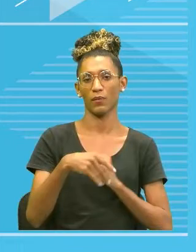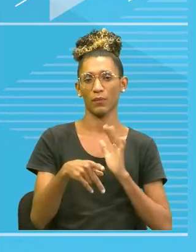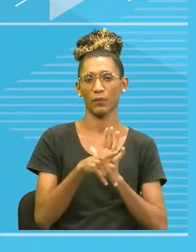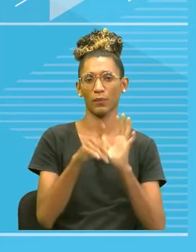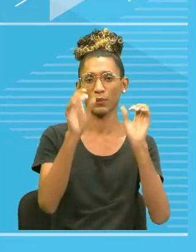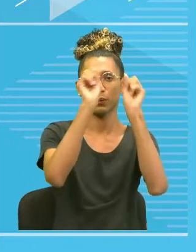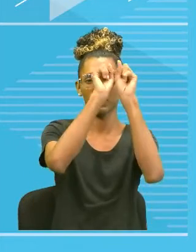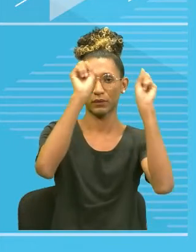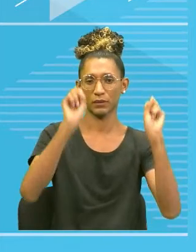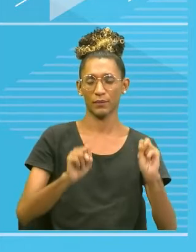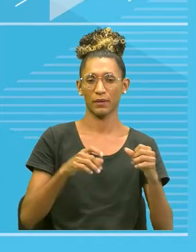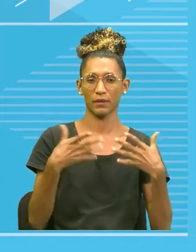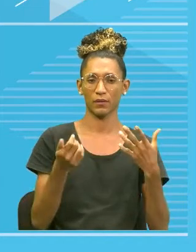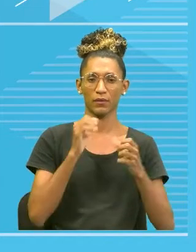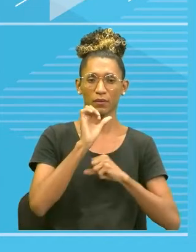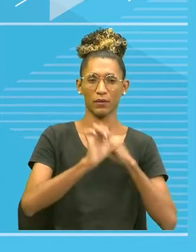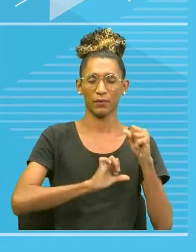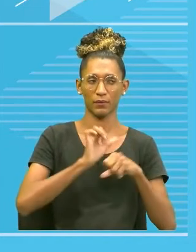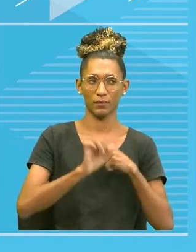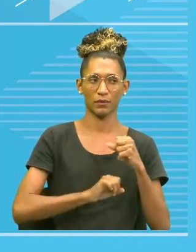transformação cíclica,